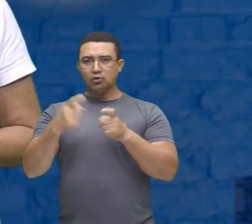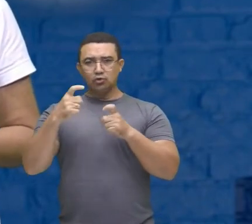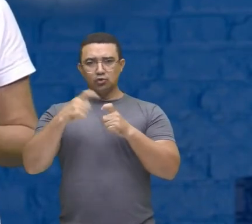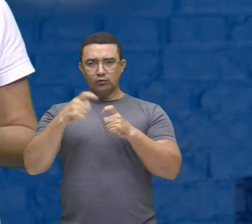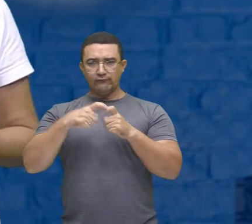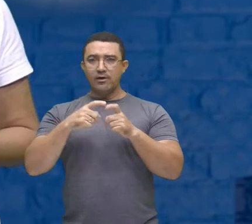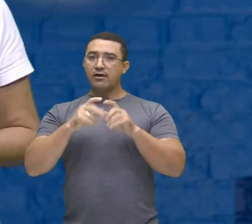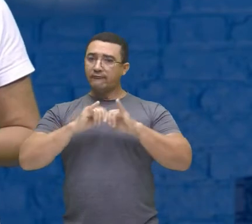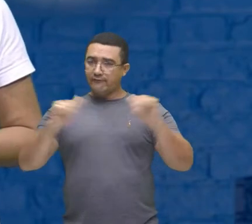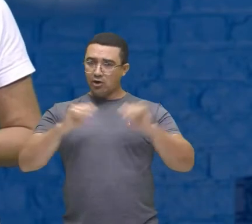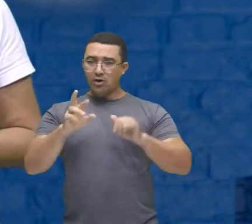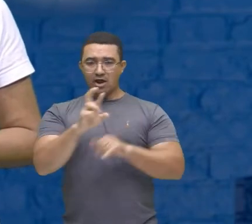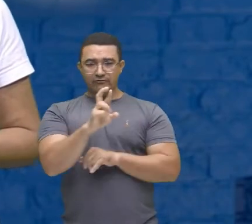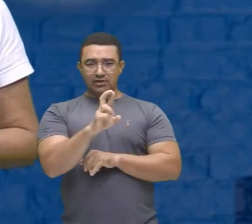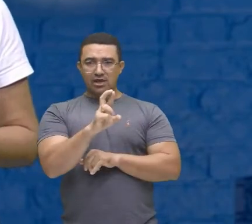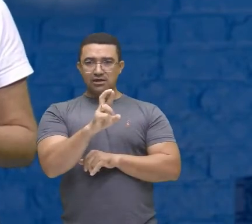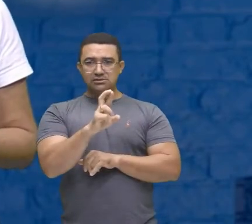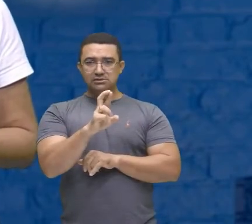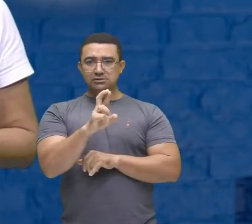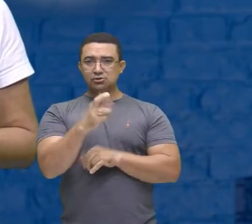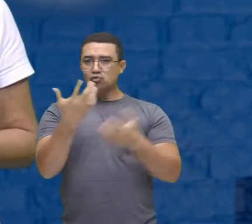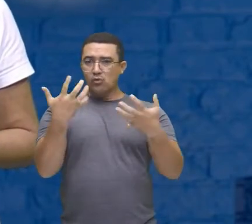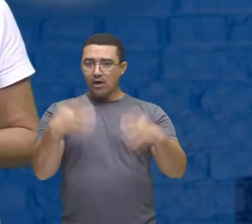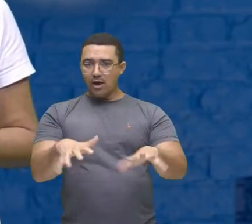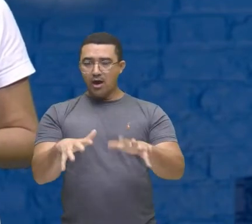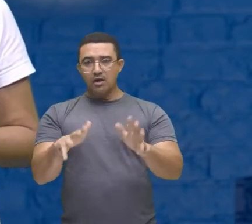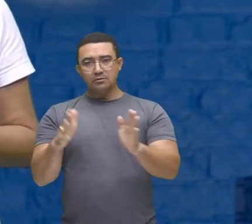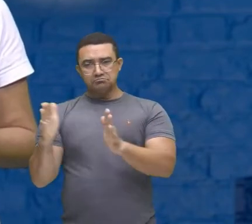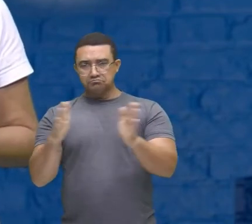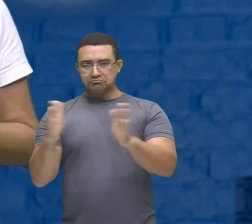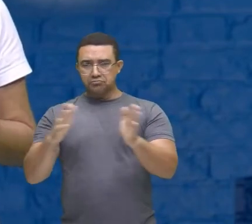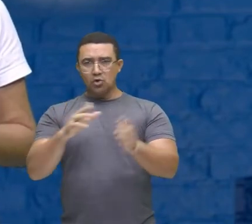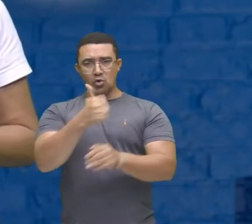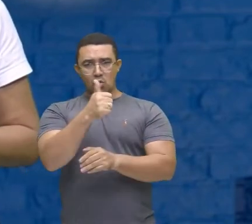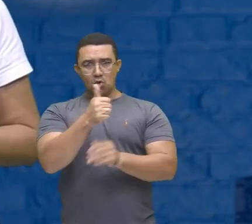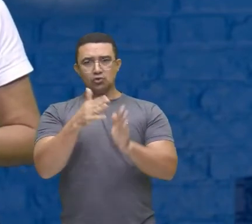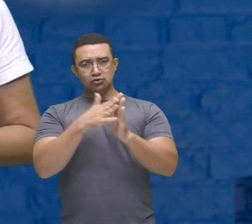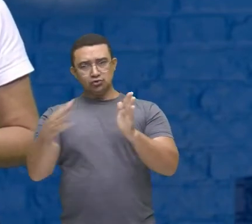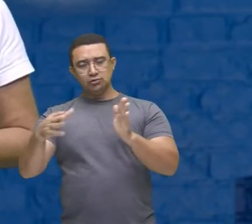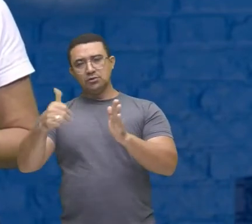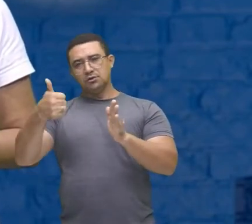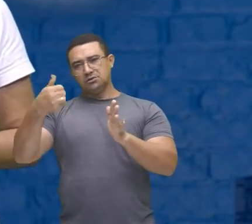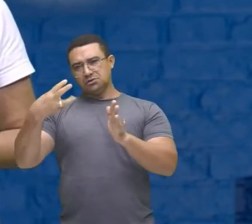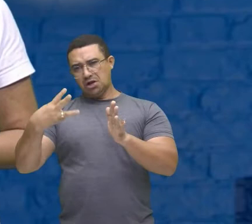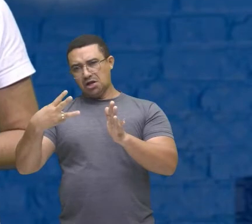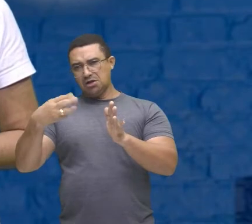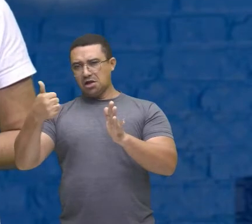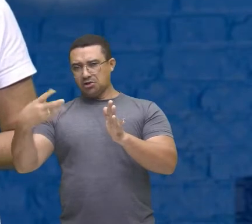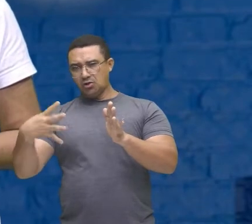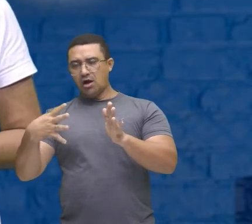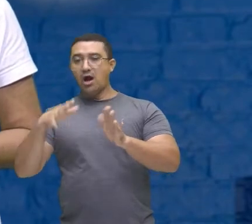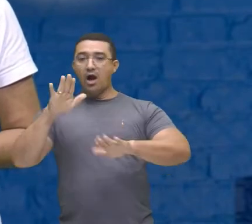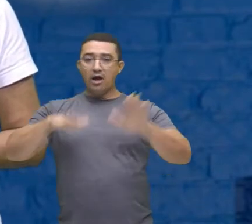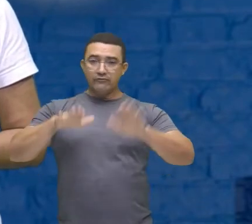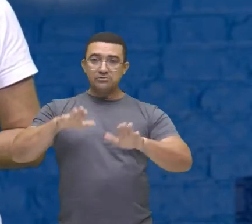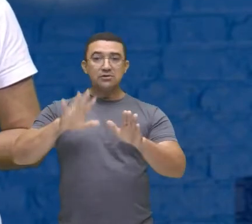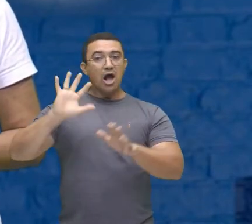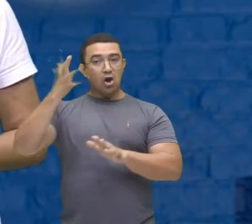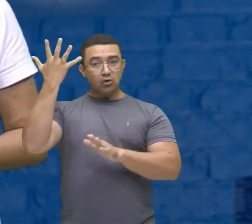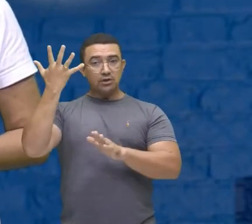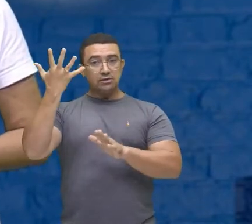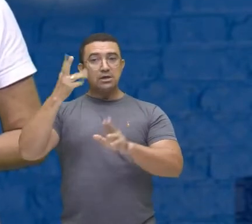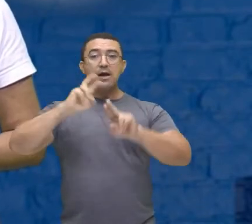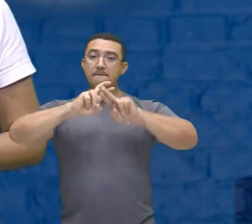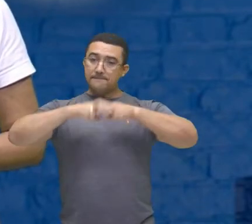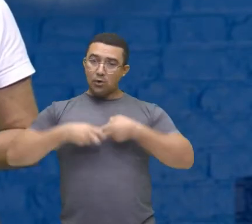de gravidez indesejada nessa faixa etária de 11, 12, 13, 14 anos, muitas das vezes decorre de uma